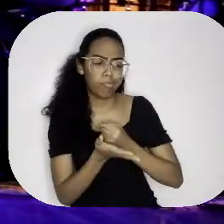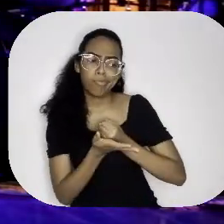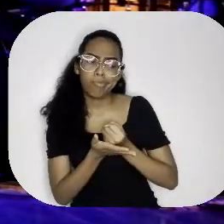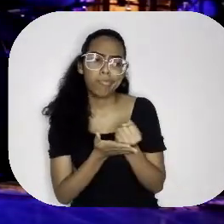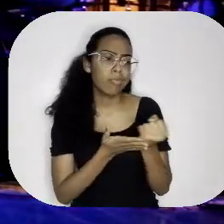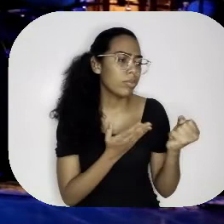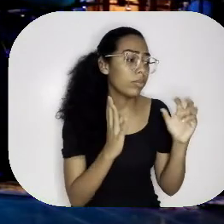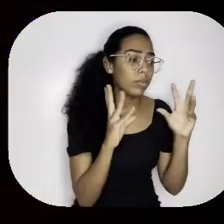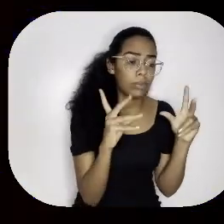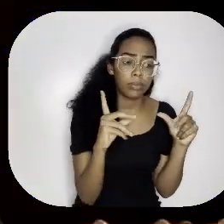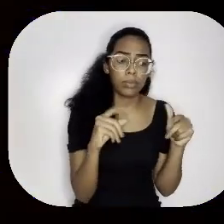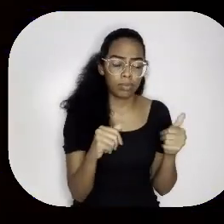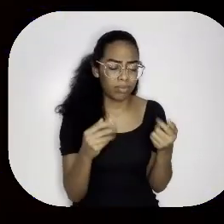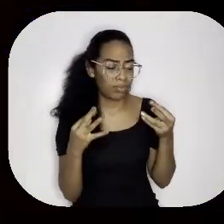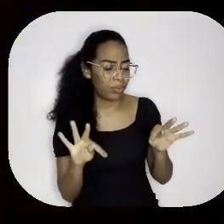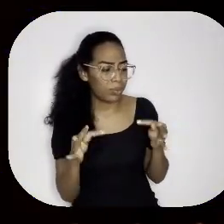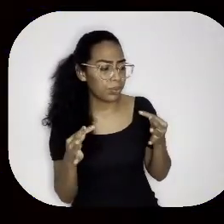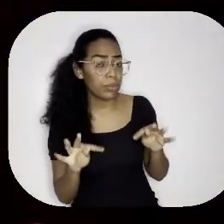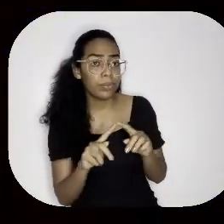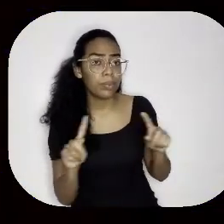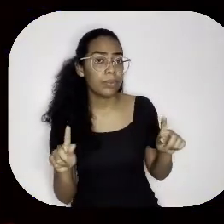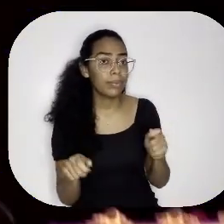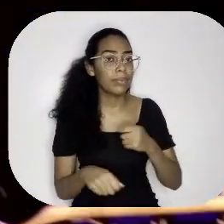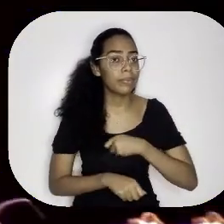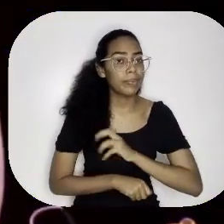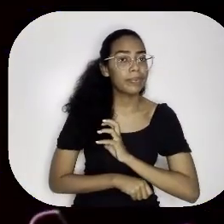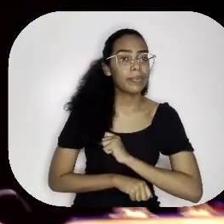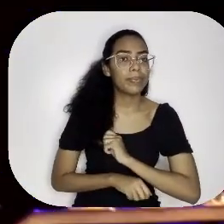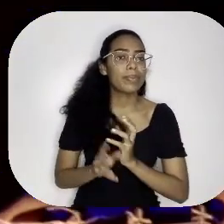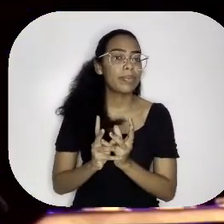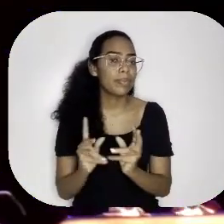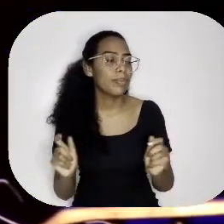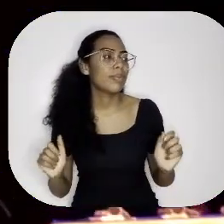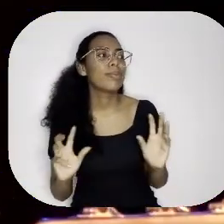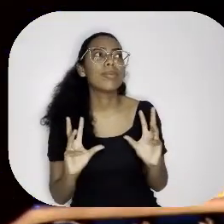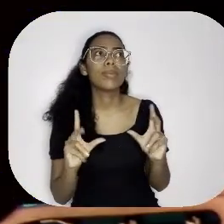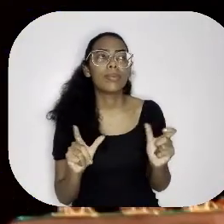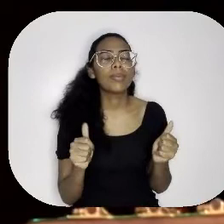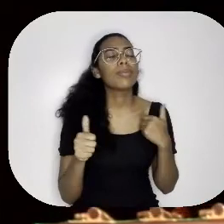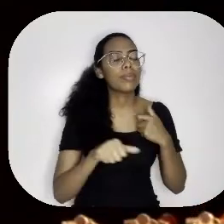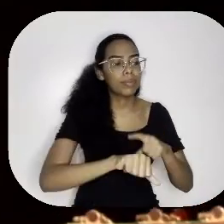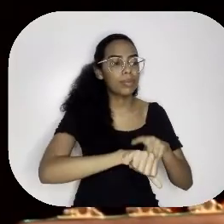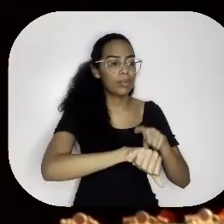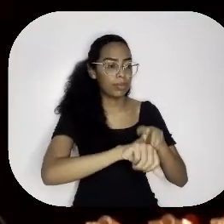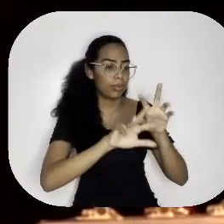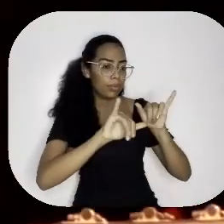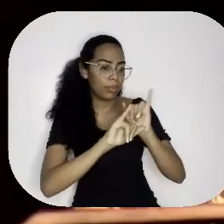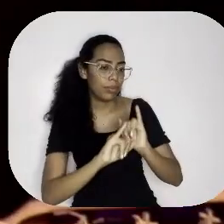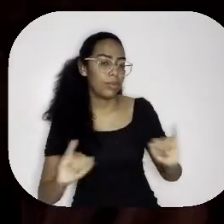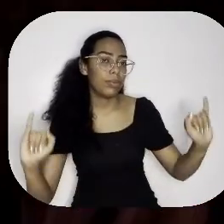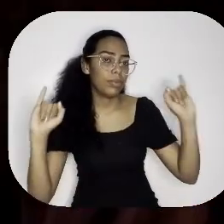passar todas as dores, também nossos amores. Ao tempo nós